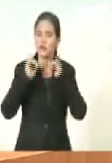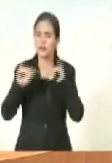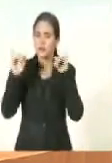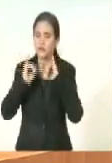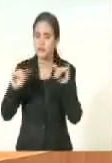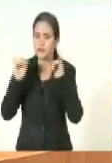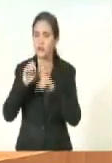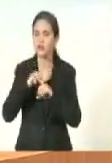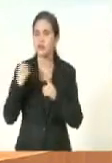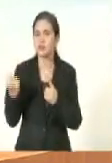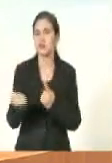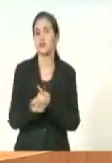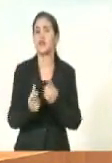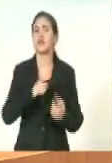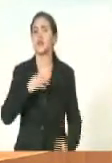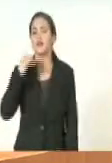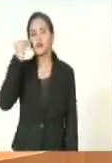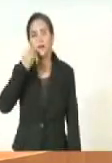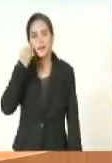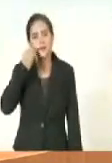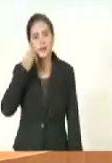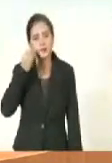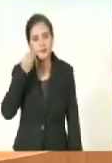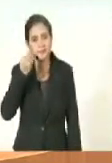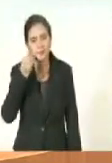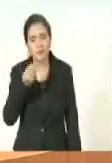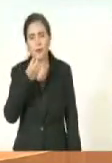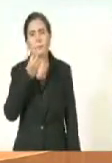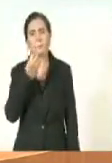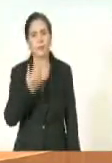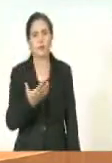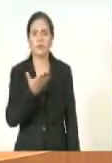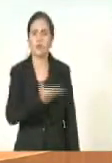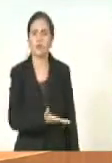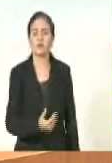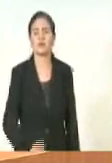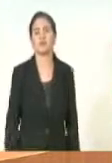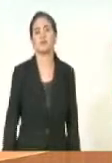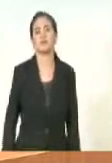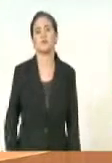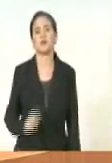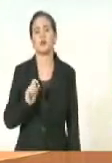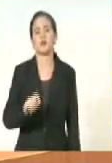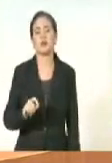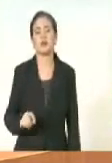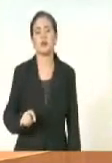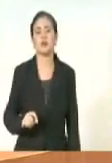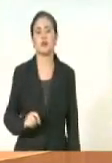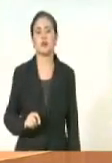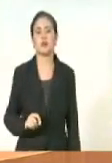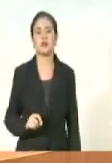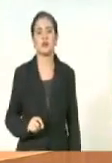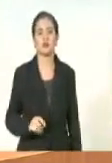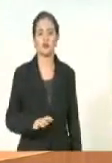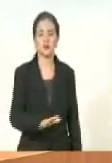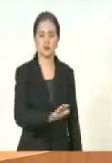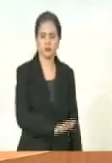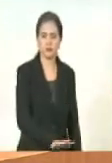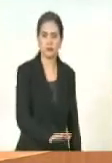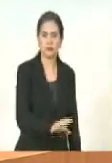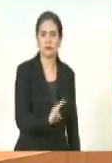sim, experiências que estão dando resultados, como a de Itães, que as entidades, como o Fórum da Baixada, que puxou a